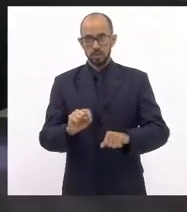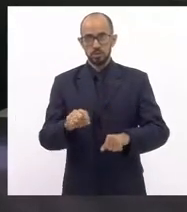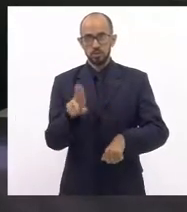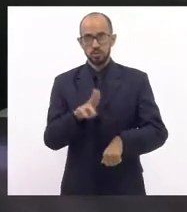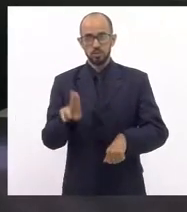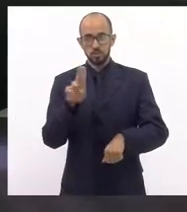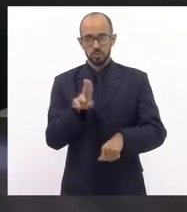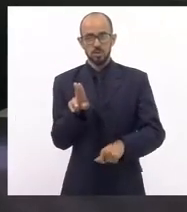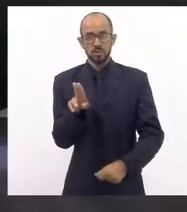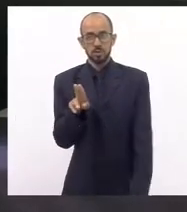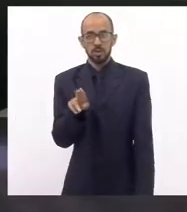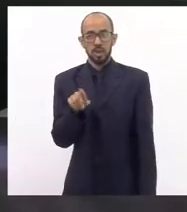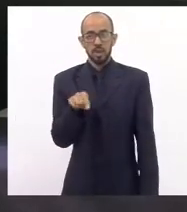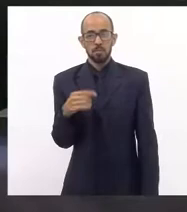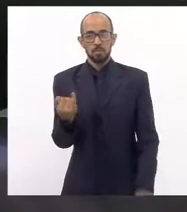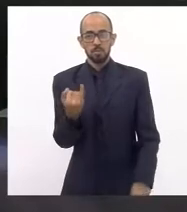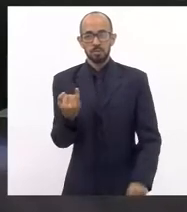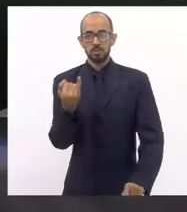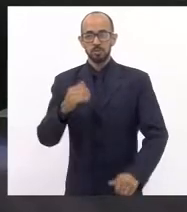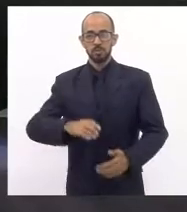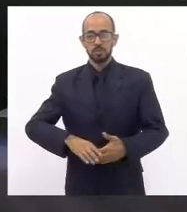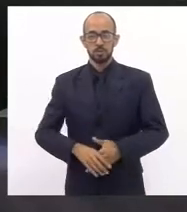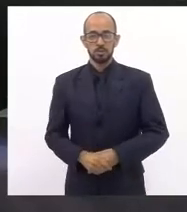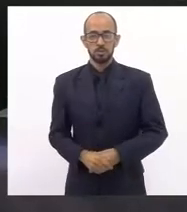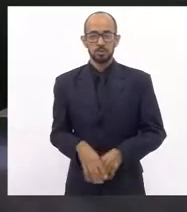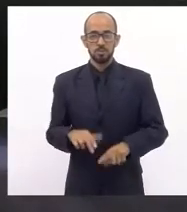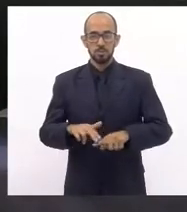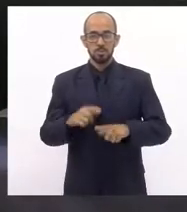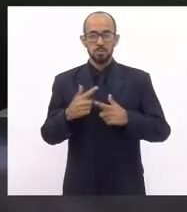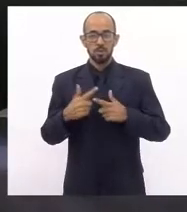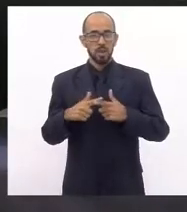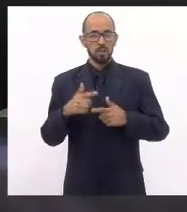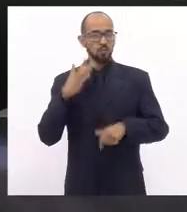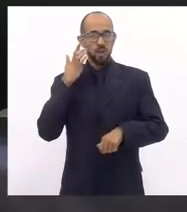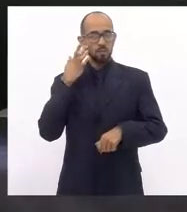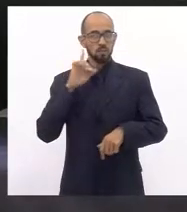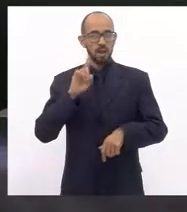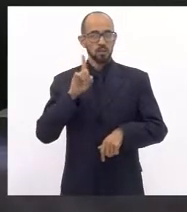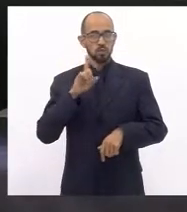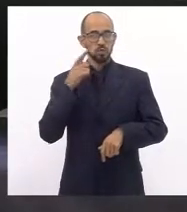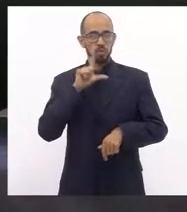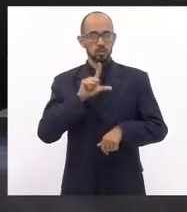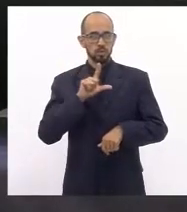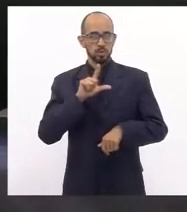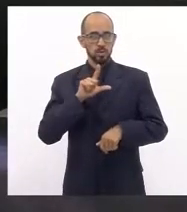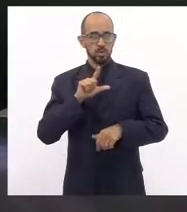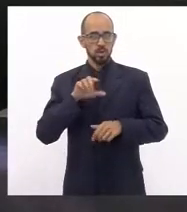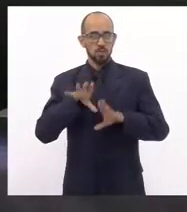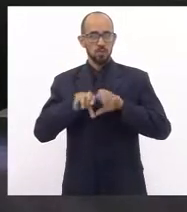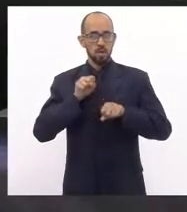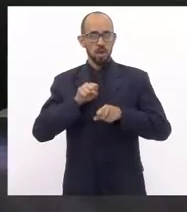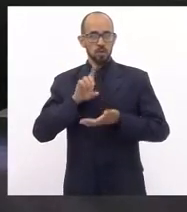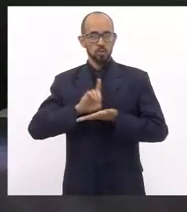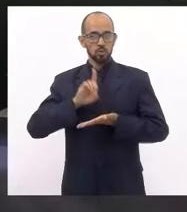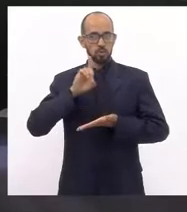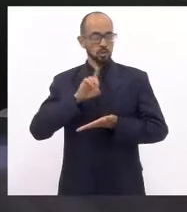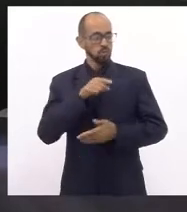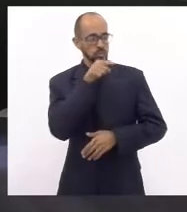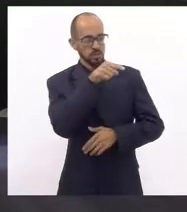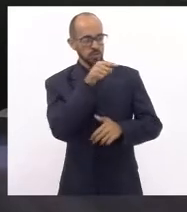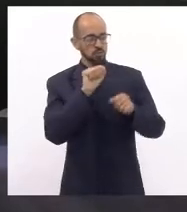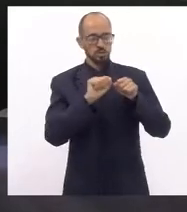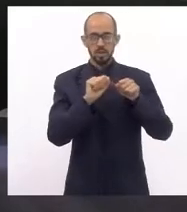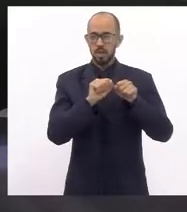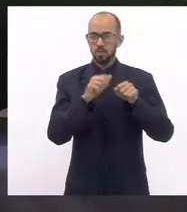de utilizar, não é verdade? Afinal de contas, não é fácil galgar até um doutorado. Vocês fizeram e não foi